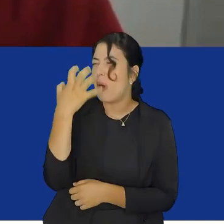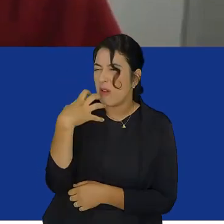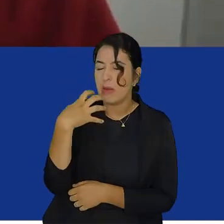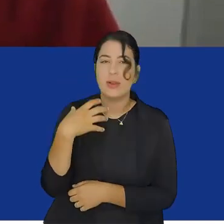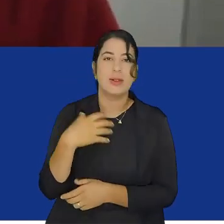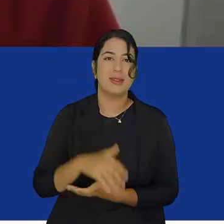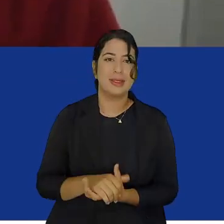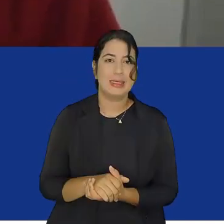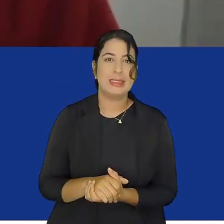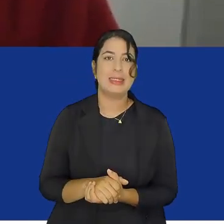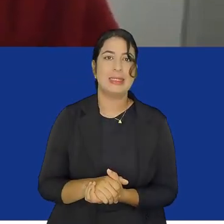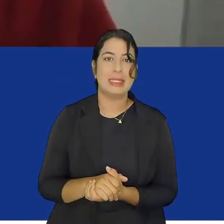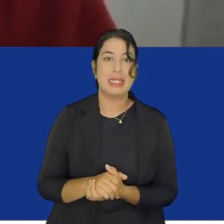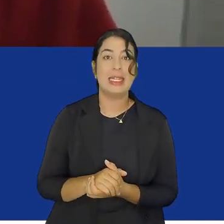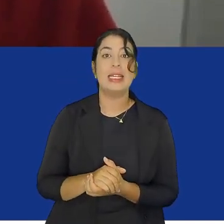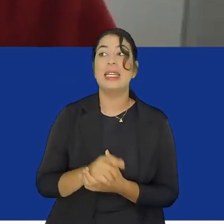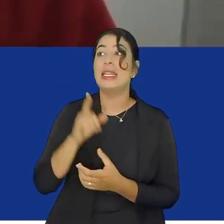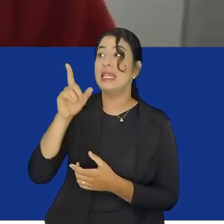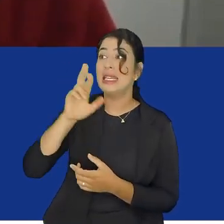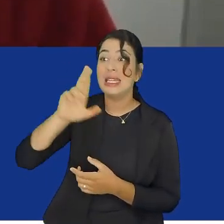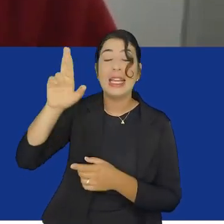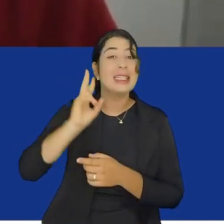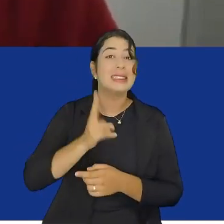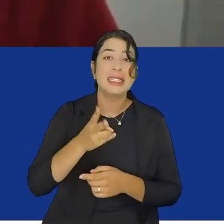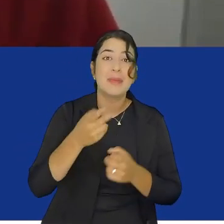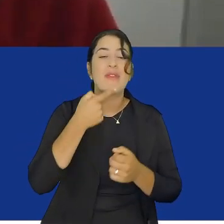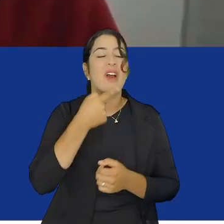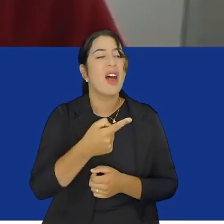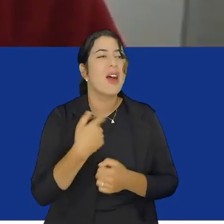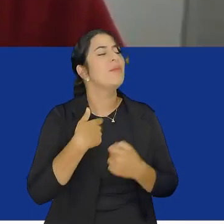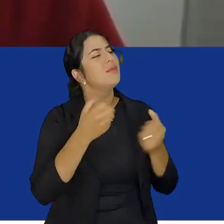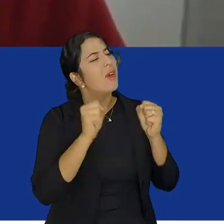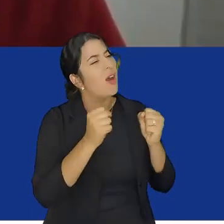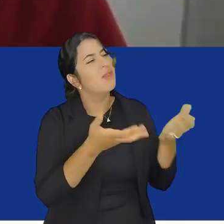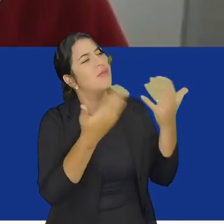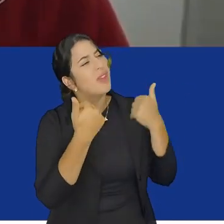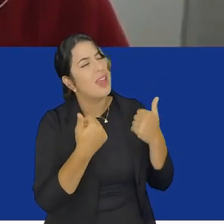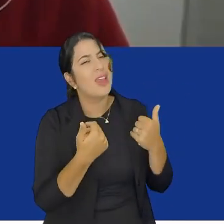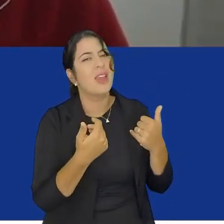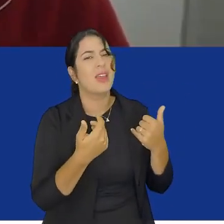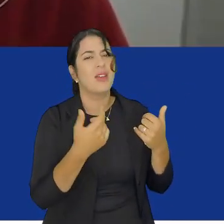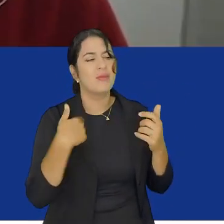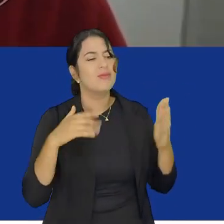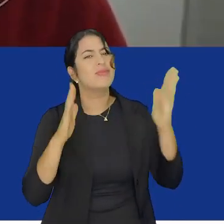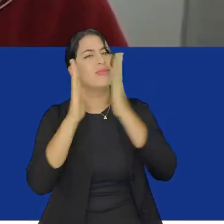geralmente é o cara que não sabe nada, né? É o cara que fala, pode vir aqui na minha sala, estou à disposição, vamos conversar. Ninguém